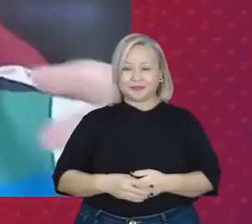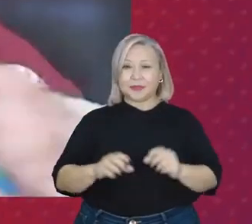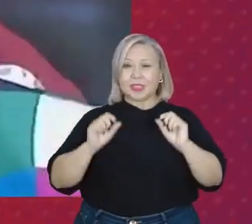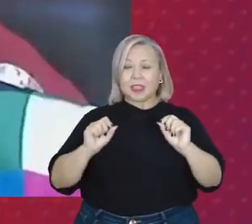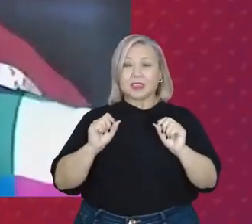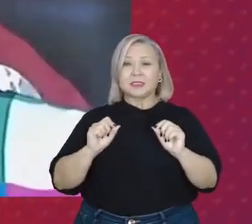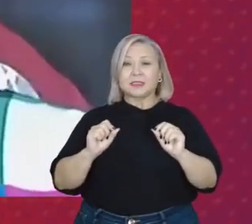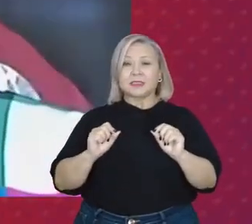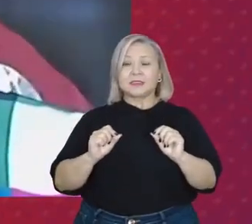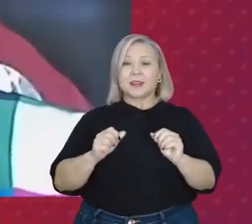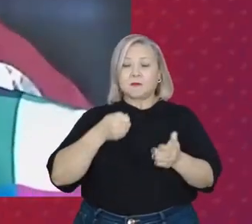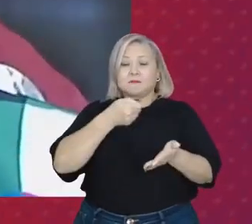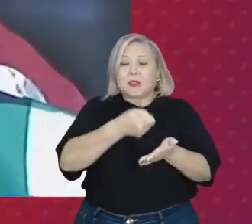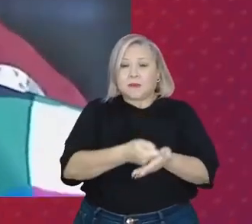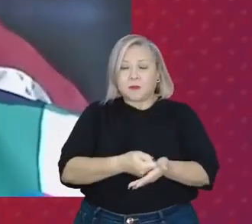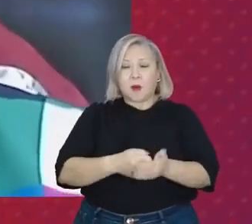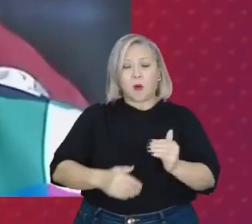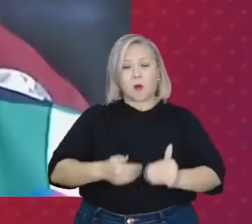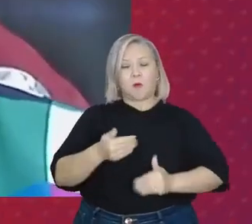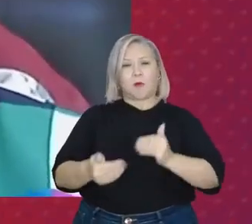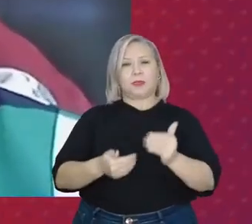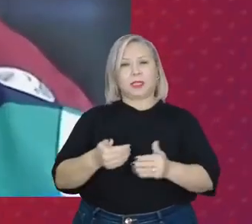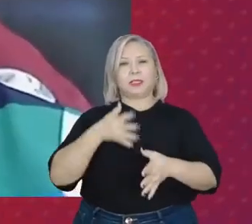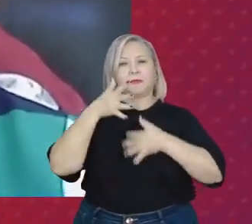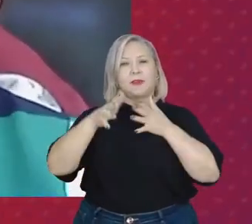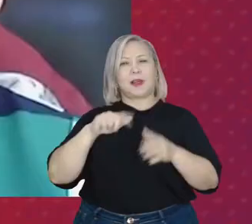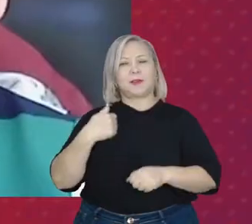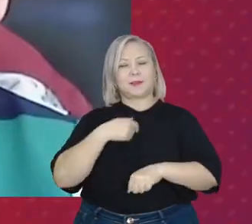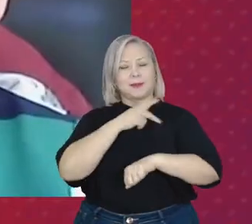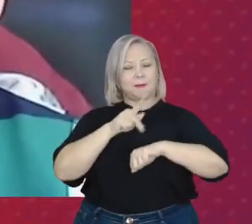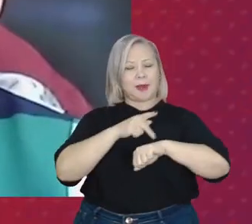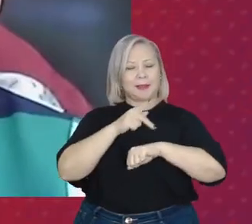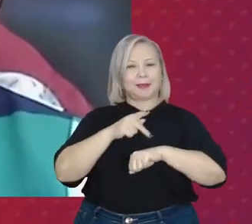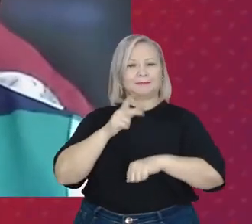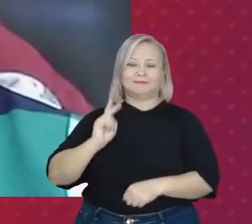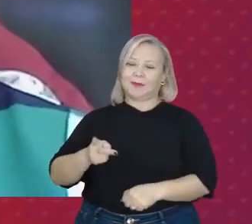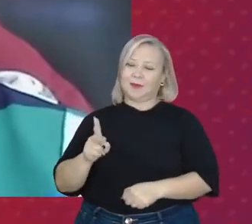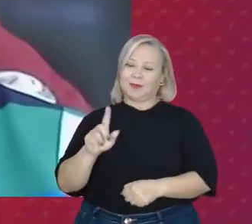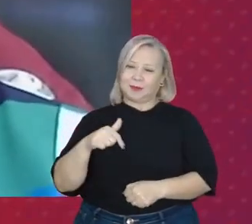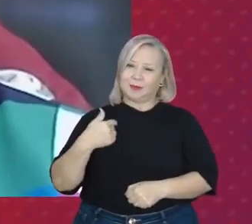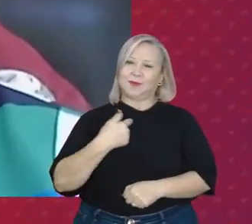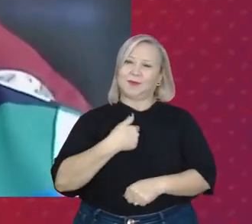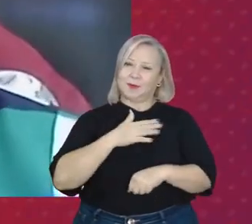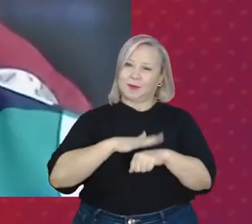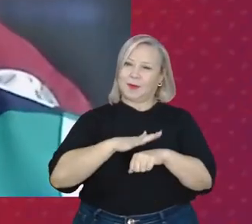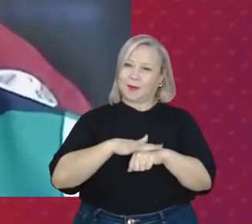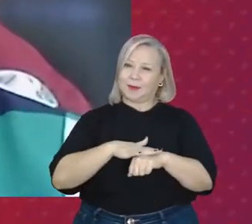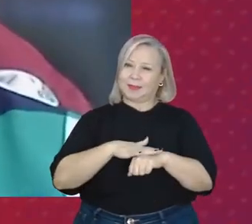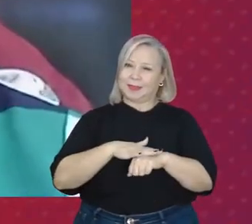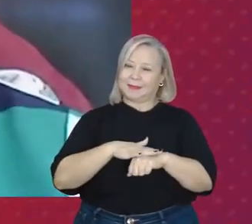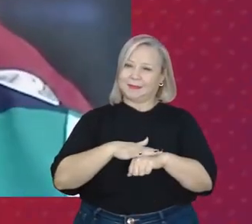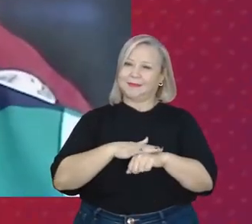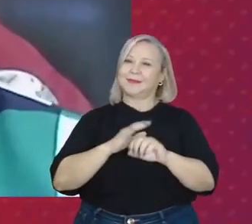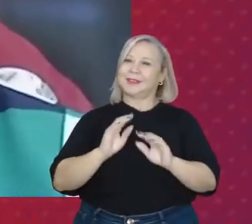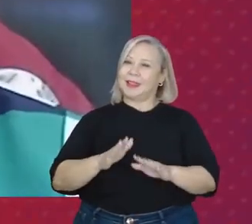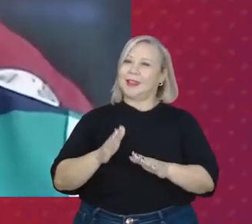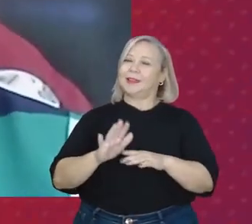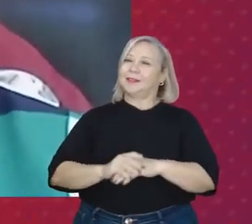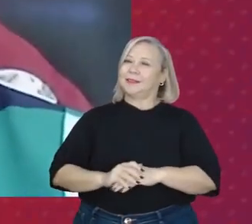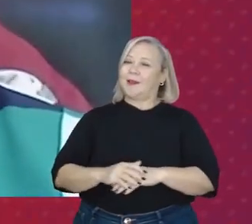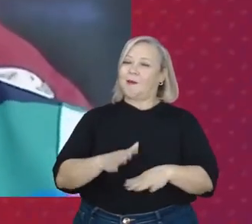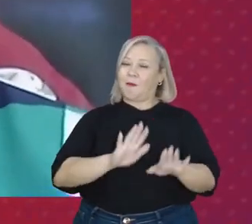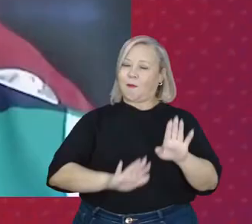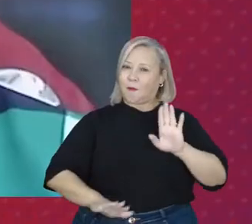Consagrou o processo de dizer, não, essa pátria continua nossa. Então, tirem as mãos e as